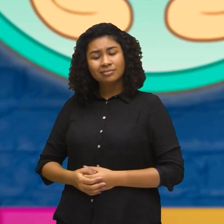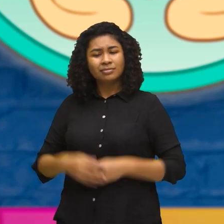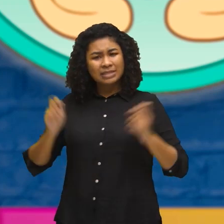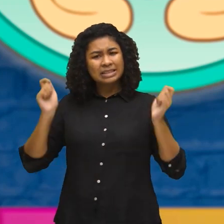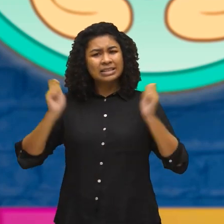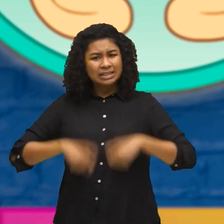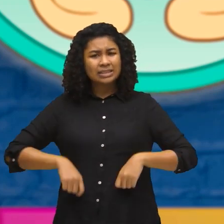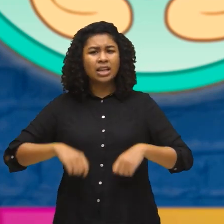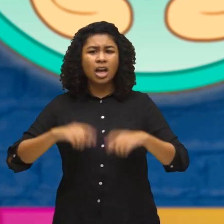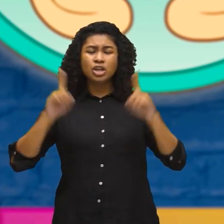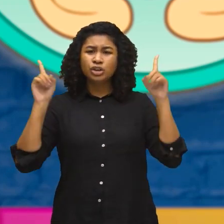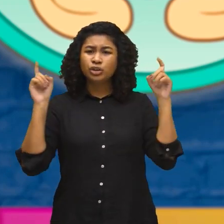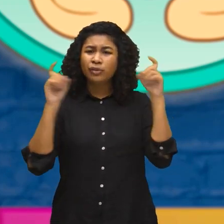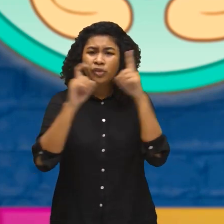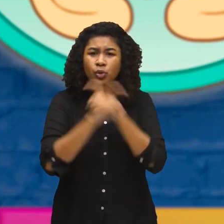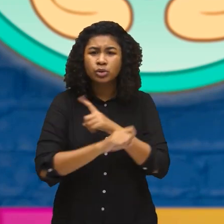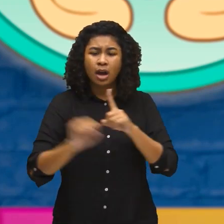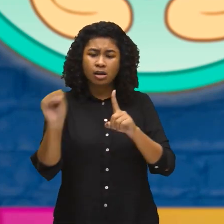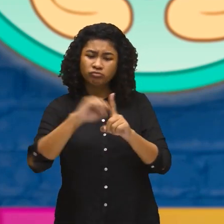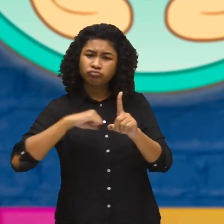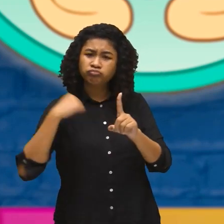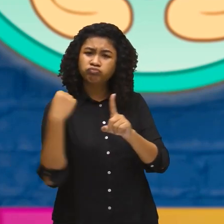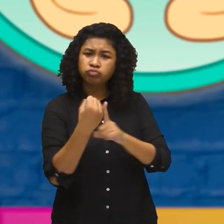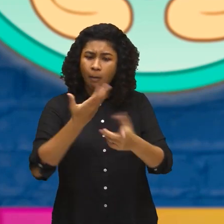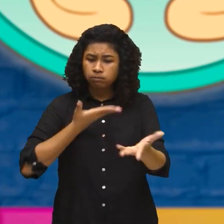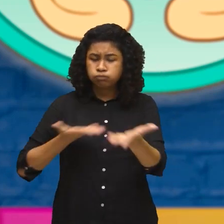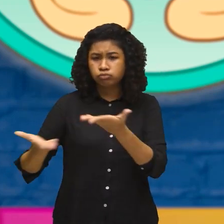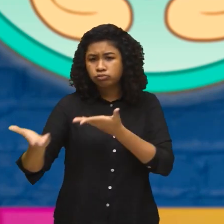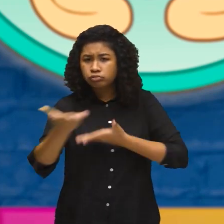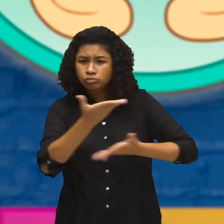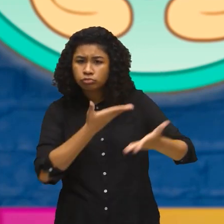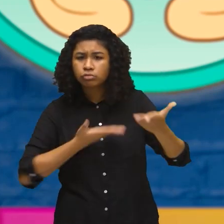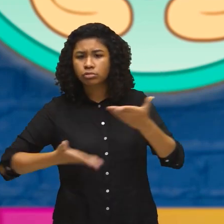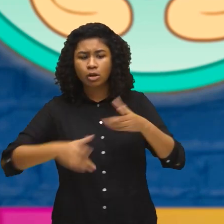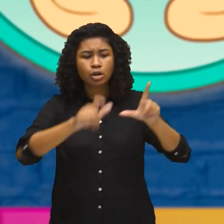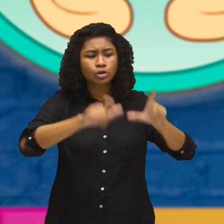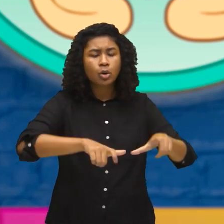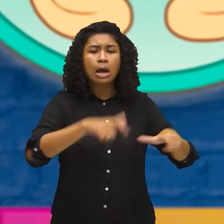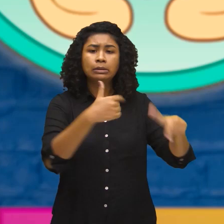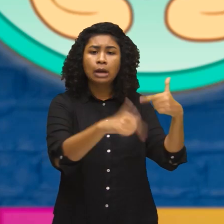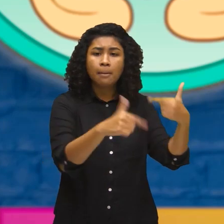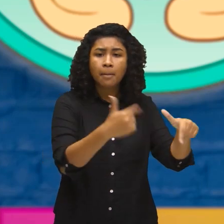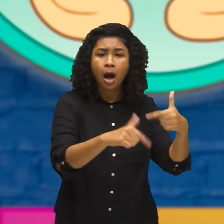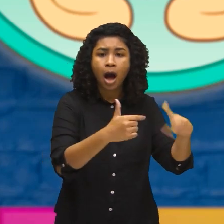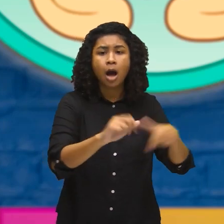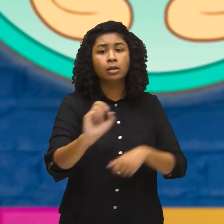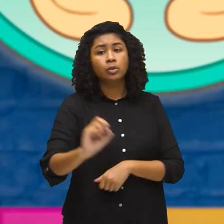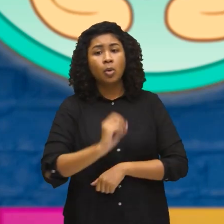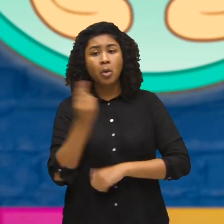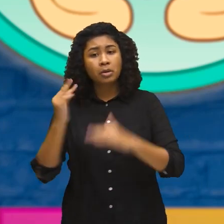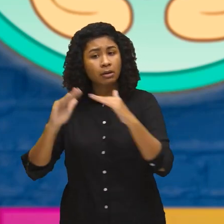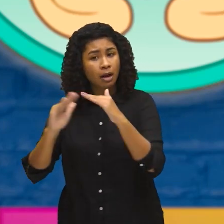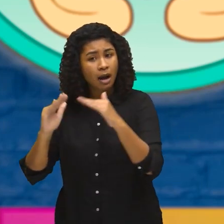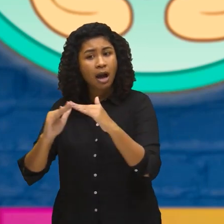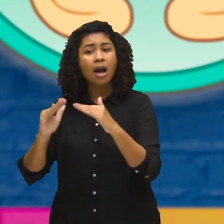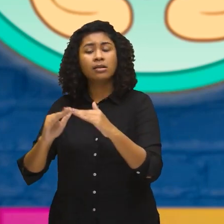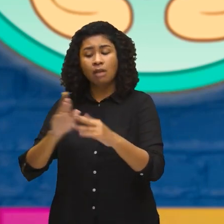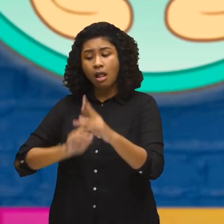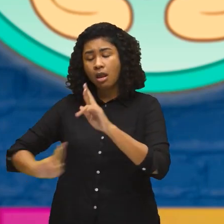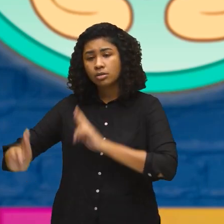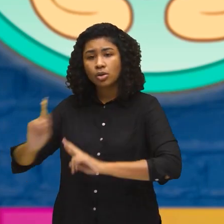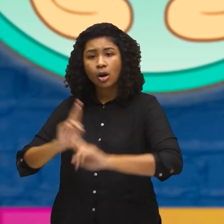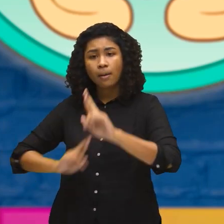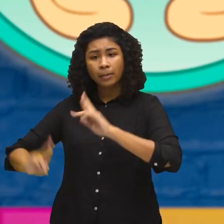dificuldade nessa socialização no ambiente de trabalho, até em casa. As relações de casa,